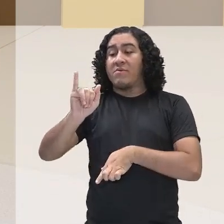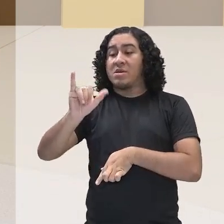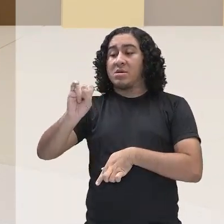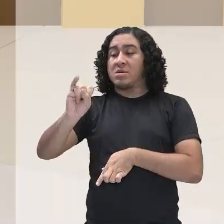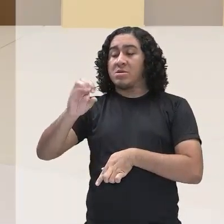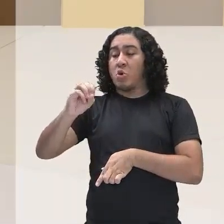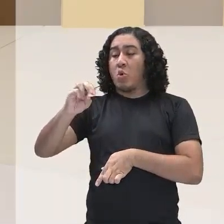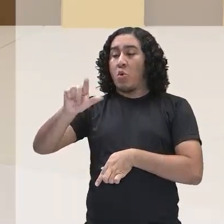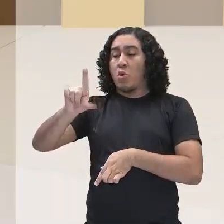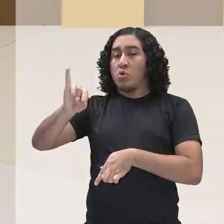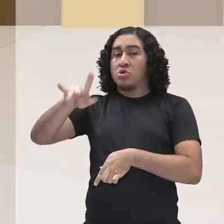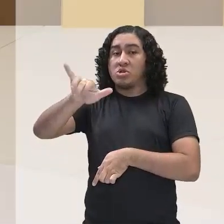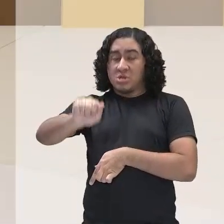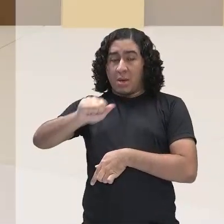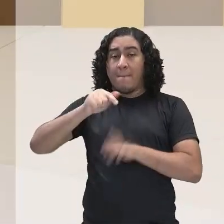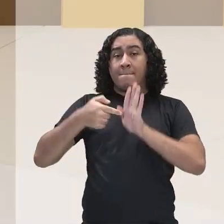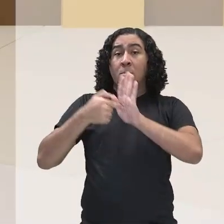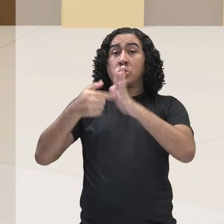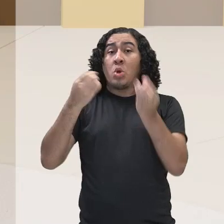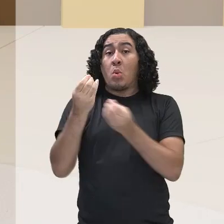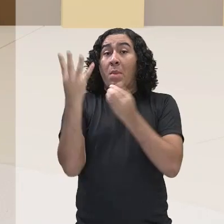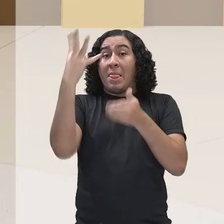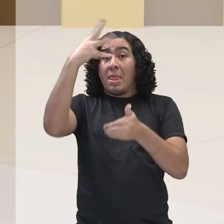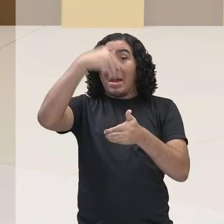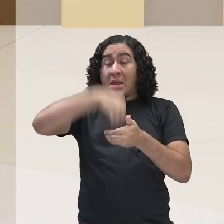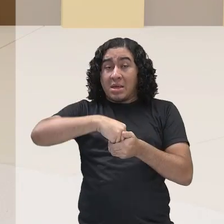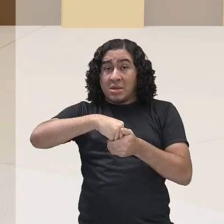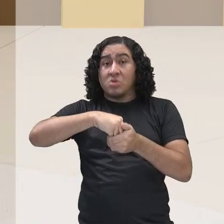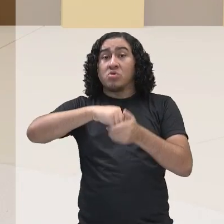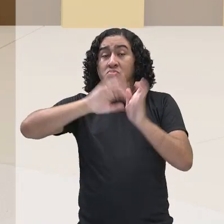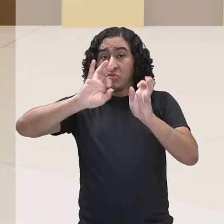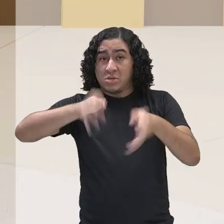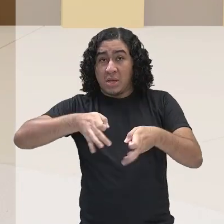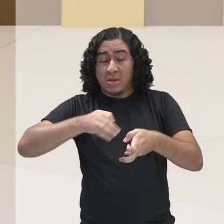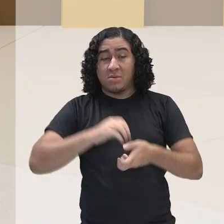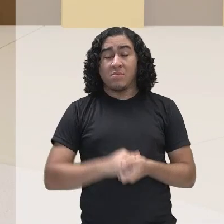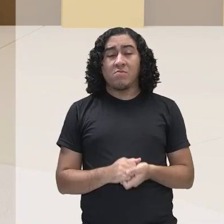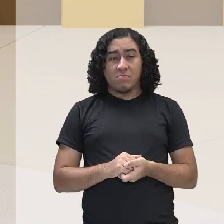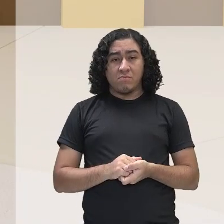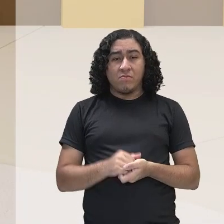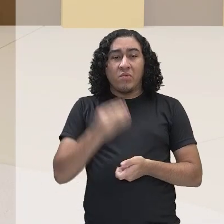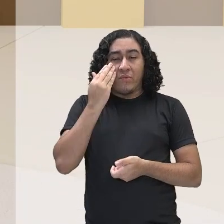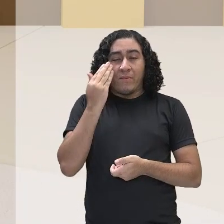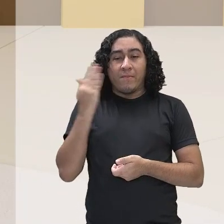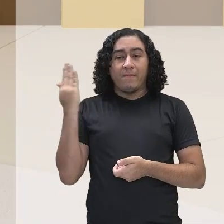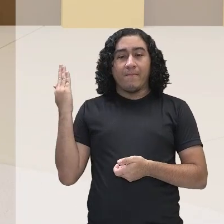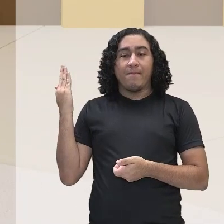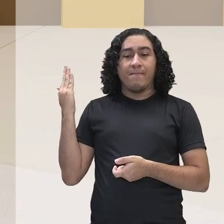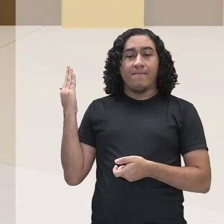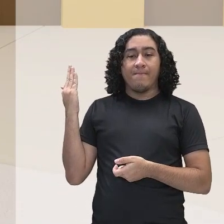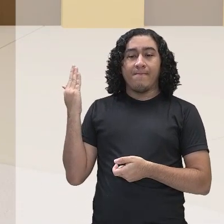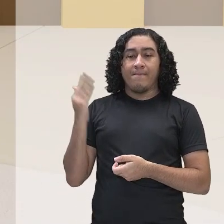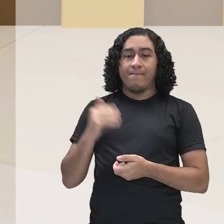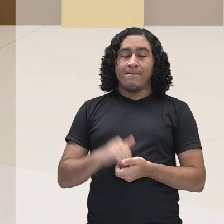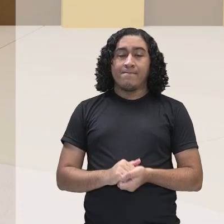esse músculo é por dentro, mais especificamente lá o fascículo muscular, né?